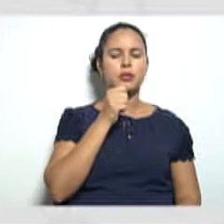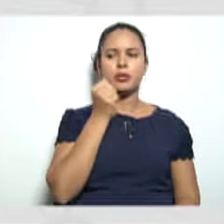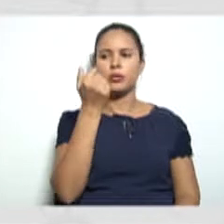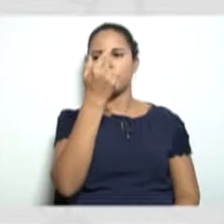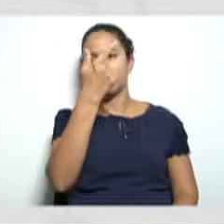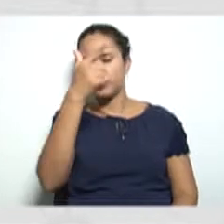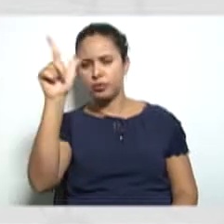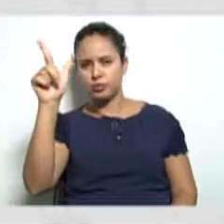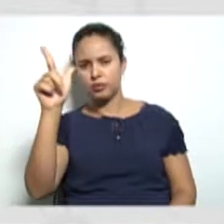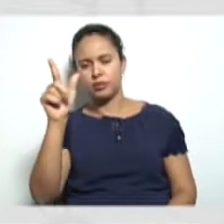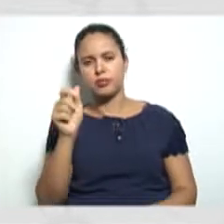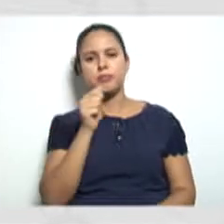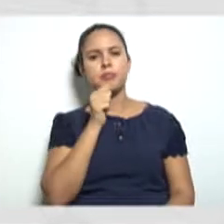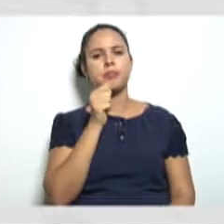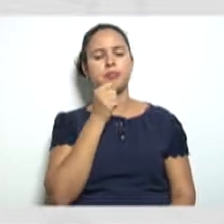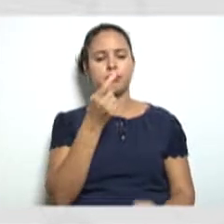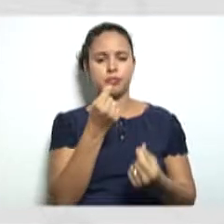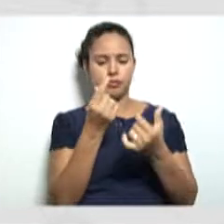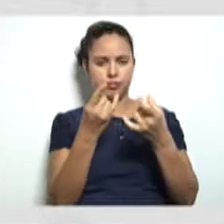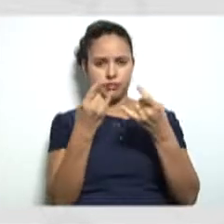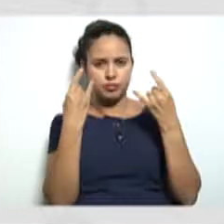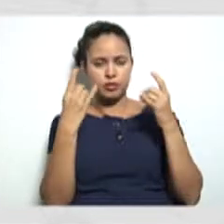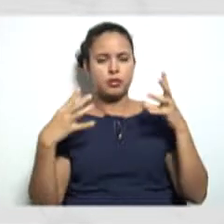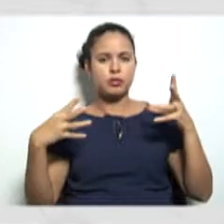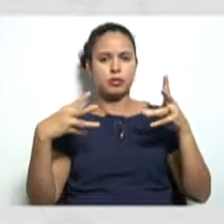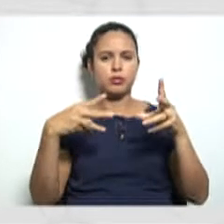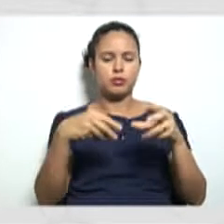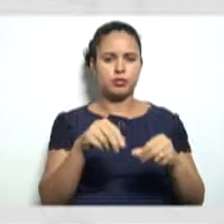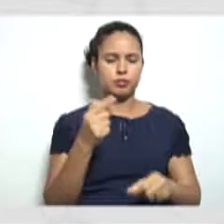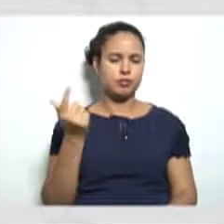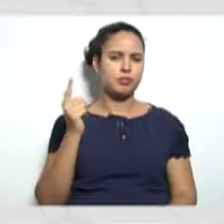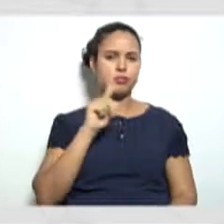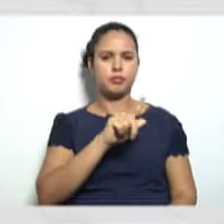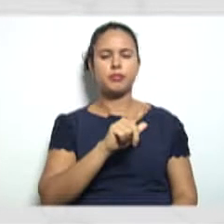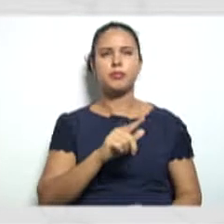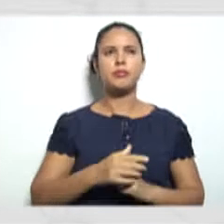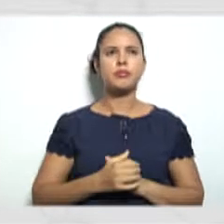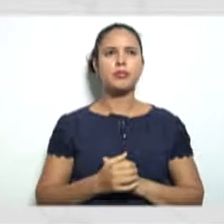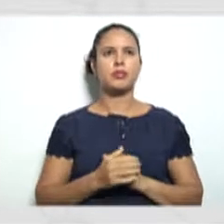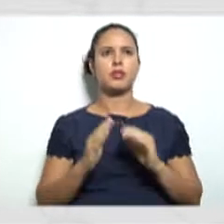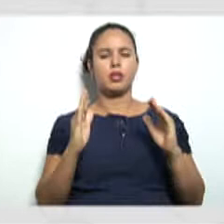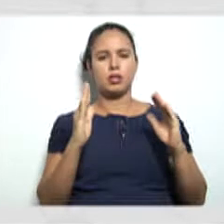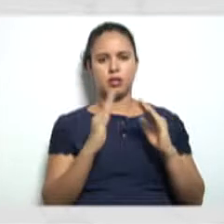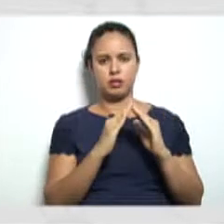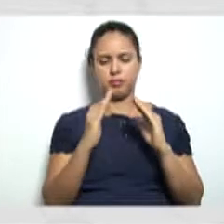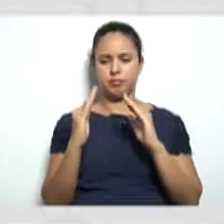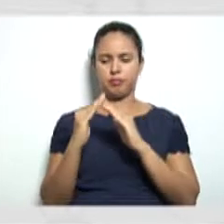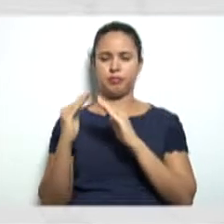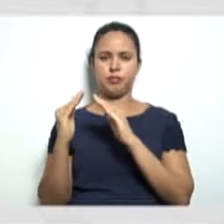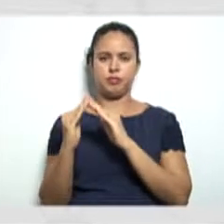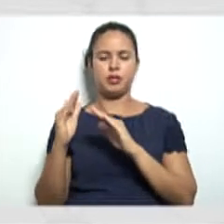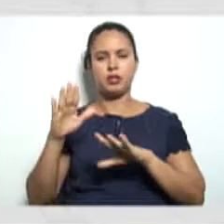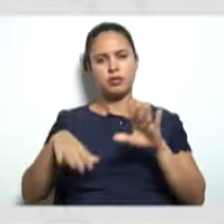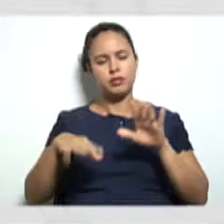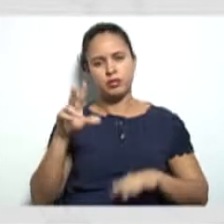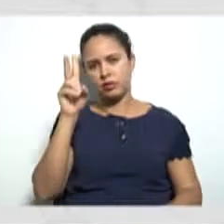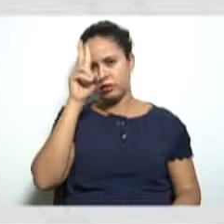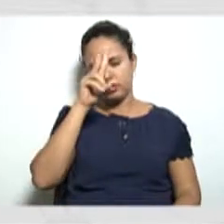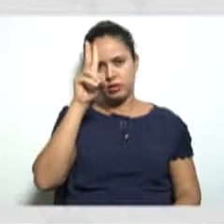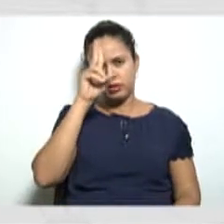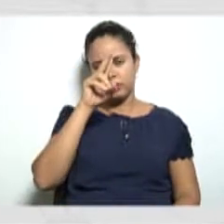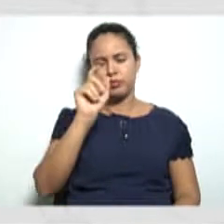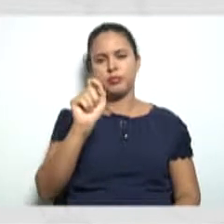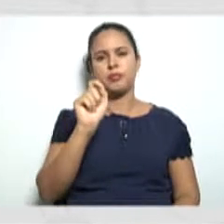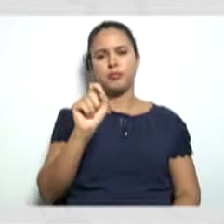sem visar o lucro. Todos são beneficiados. A questão aqui são as casas. Muitas vezes, se a gente pensa no exemplo, a gente pode pensar naqueles bairros no modelo